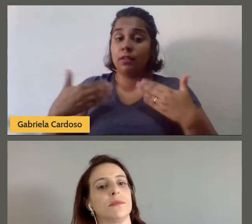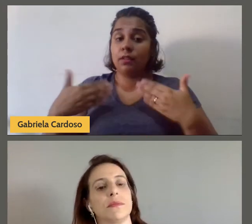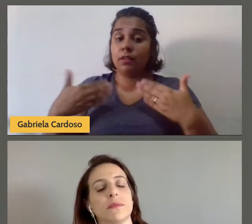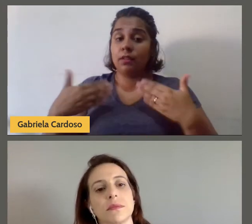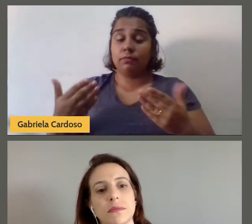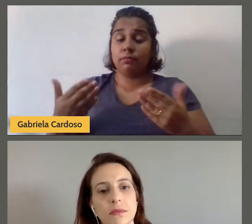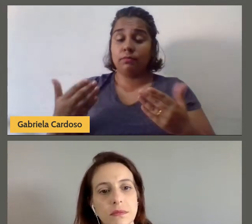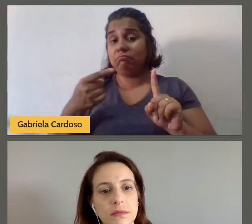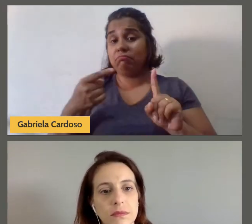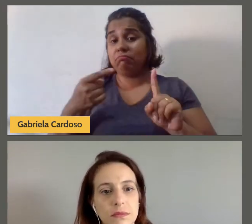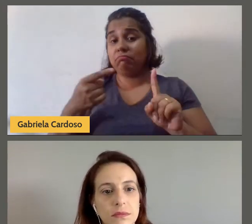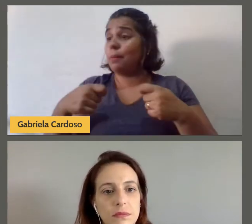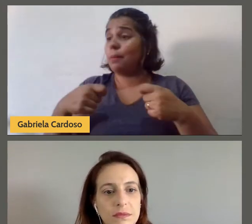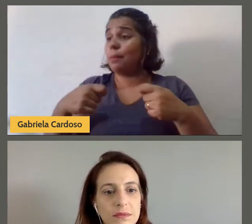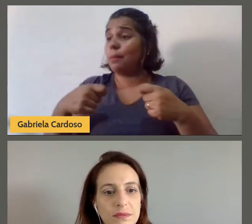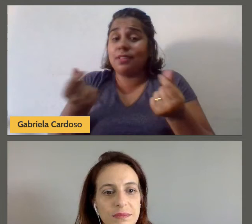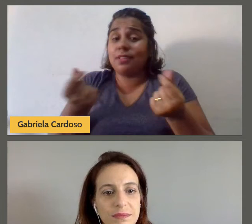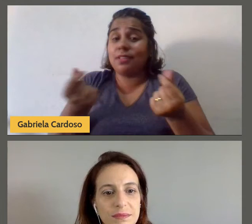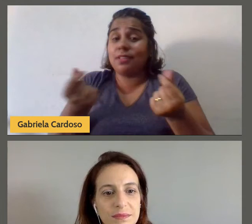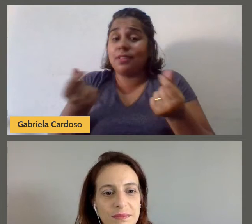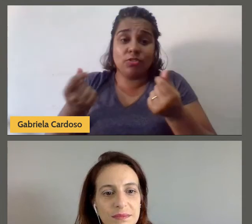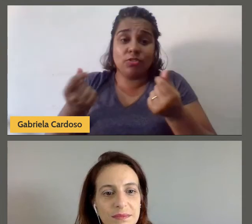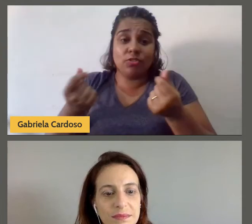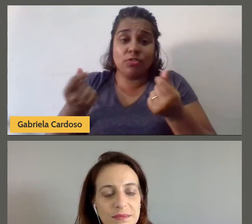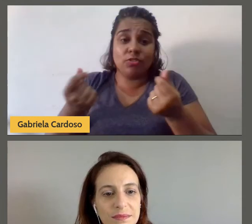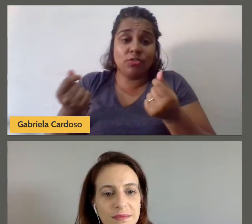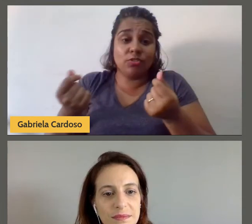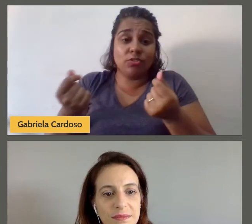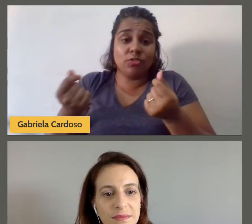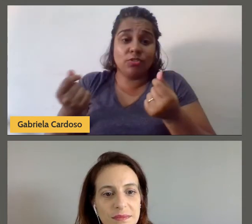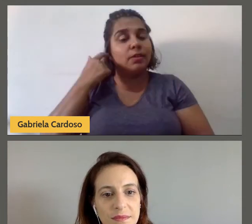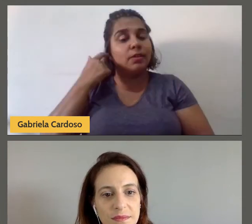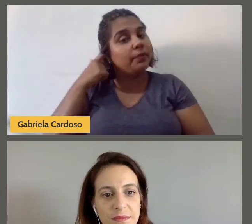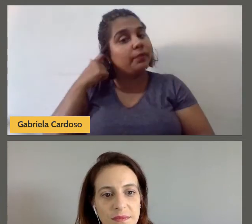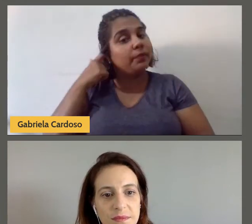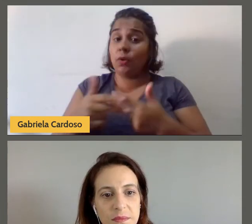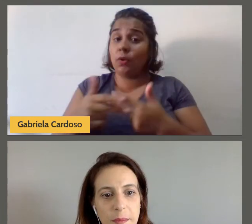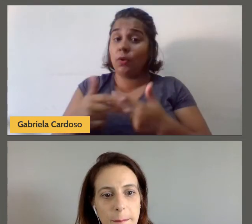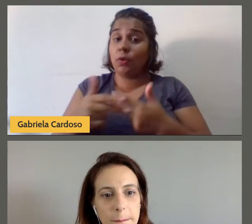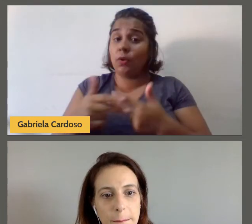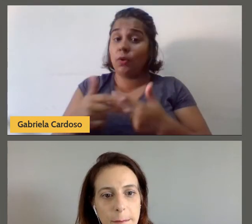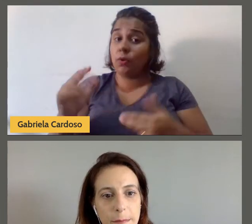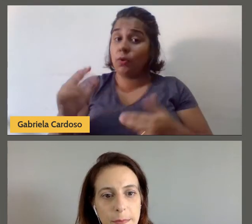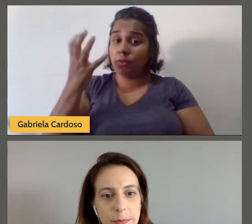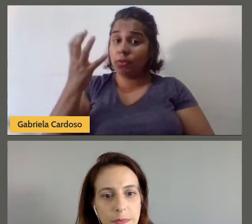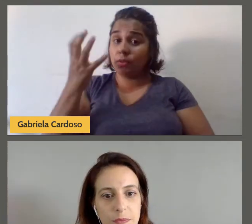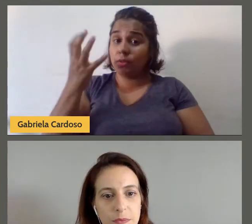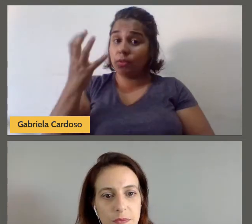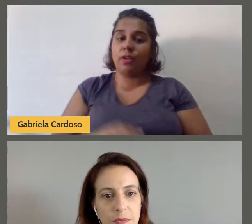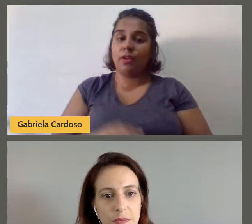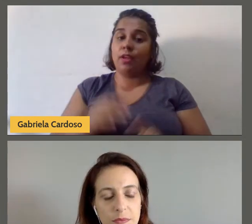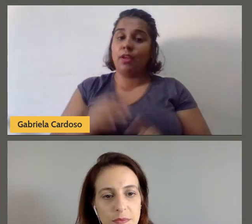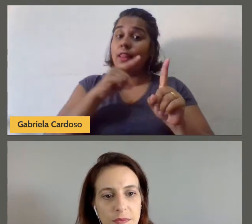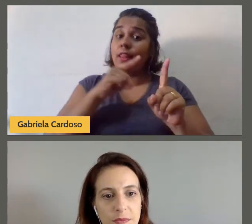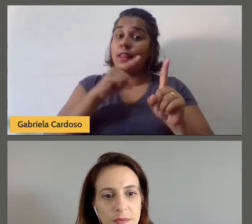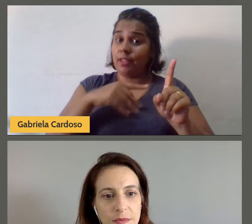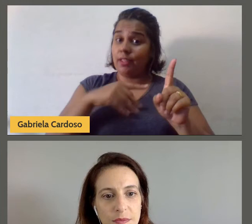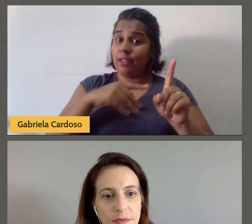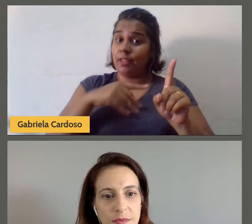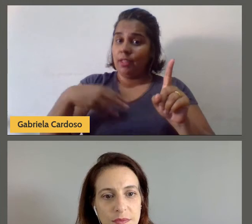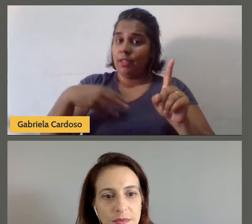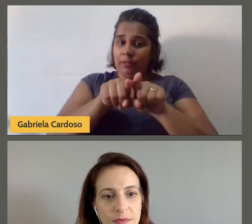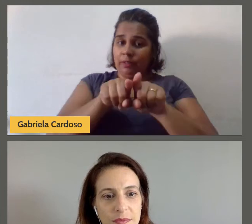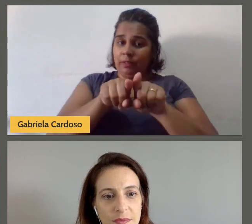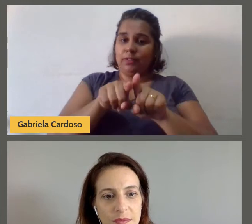renda, acordava. E aí teve uma coisa muito interessante, porque basicamente ela tinha um filho, e aí o filho um dia pediu um presente, né,